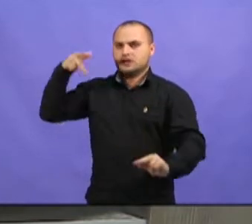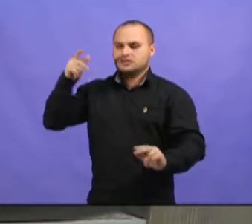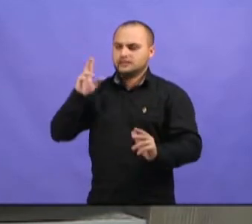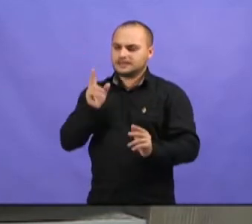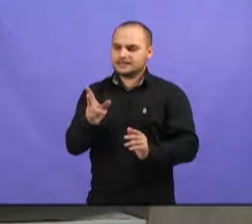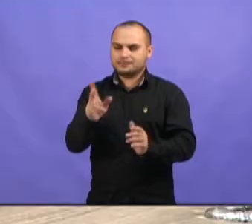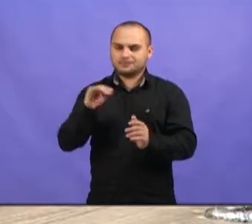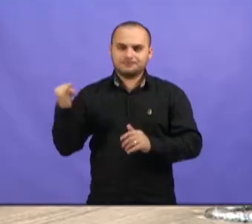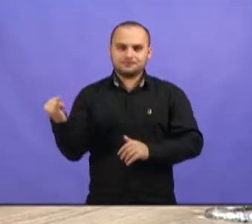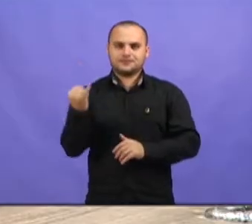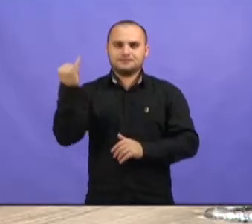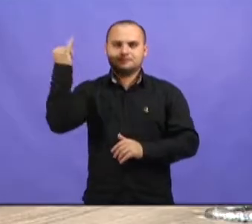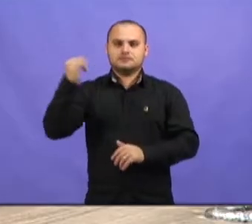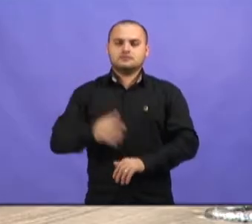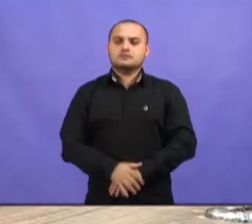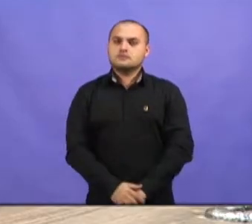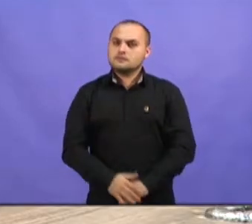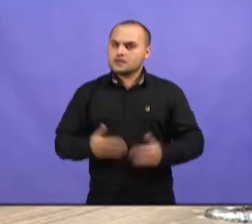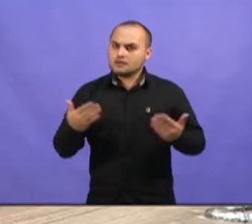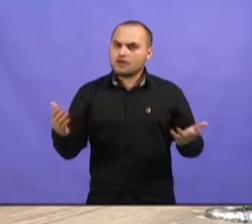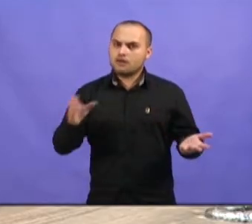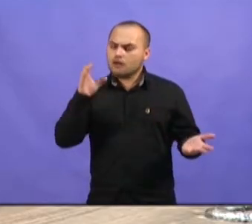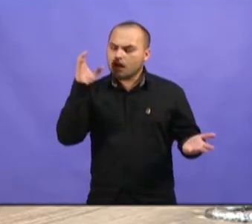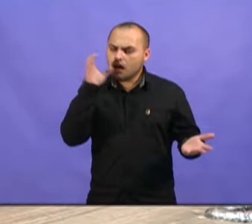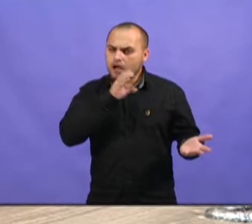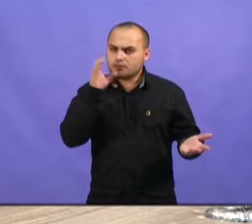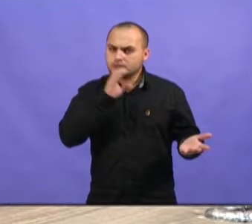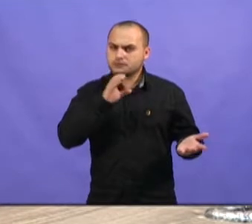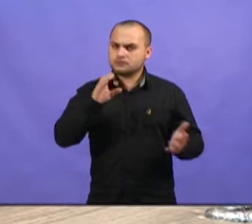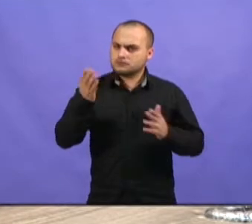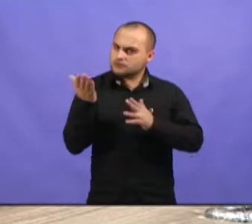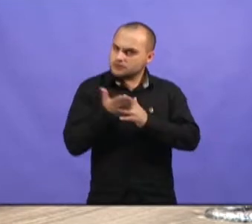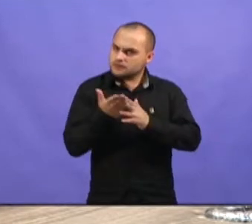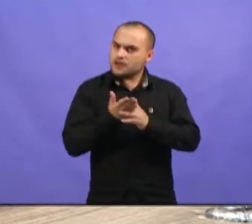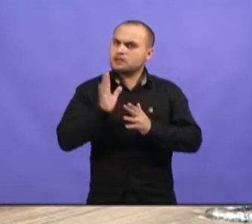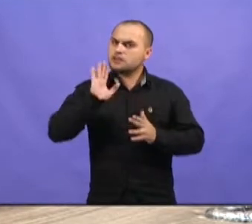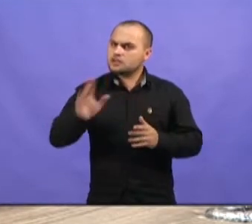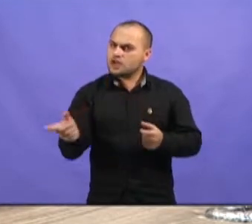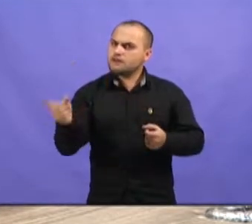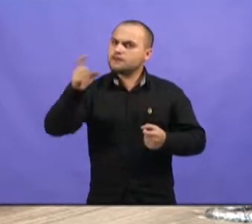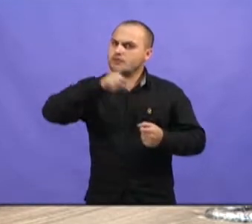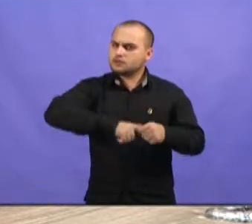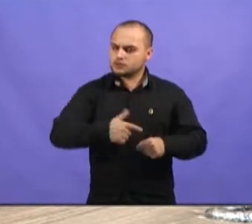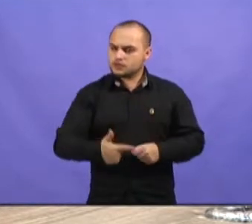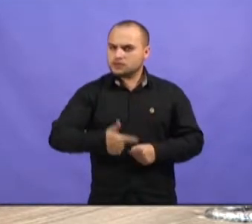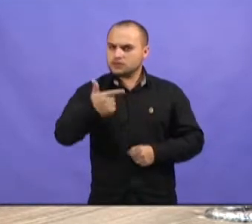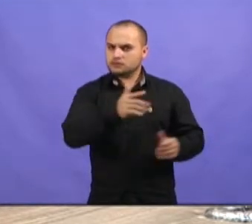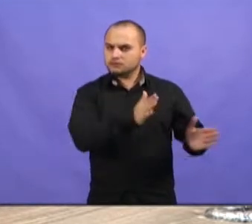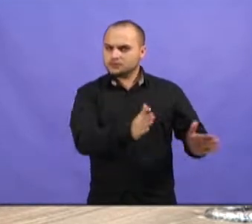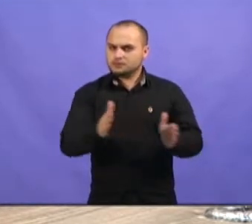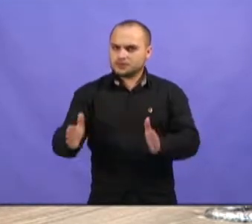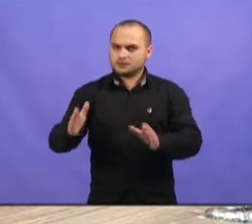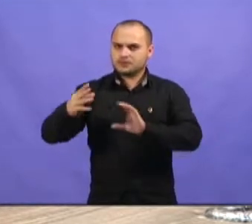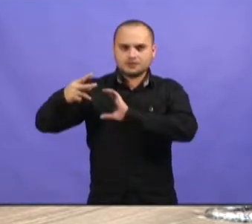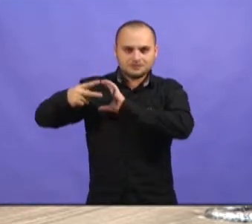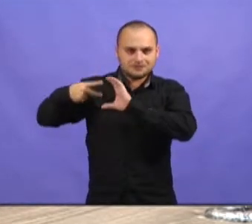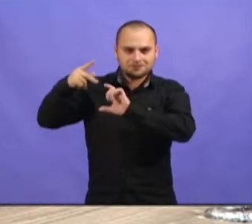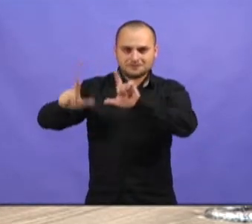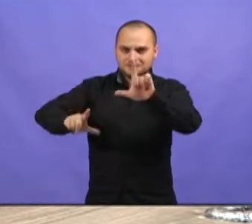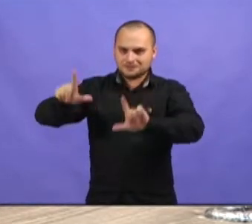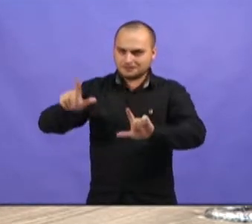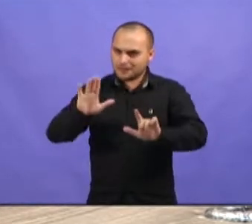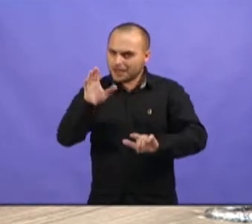Tá? Bom, nós vamos fazer um rápido intervalo. Já voltamos com o segundo bloco do Câmara Aberta. Até